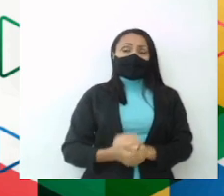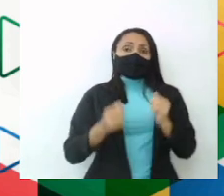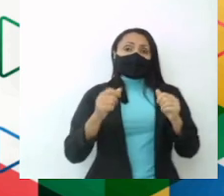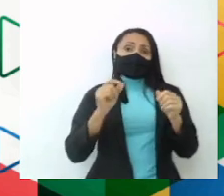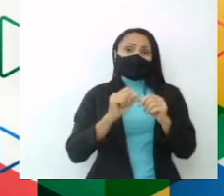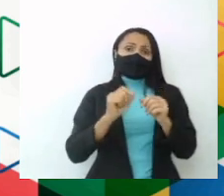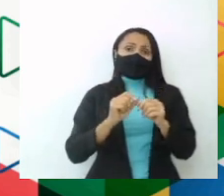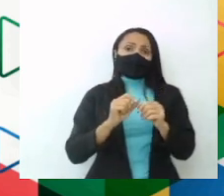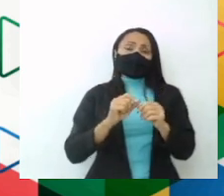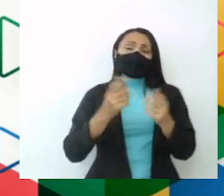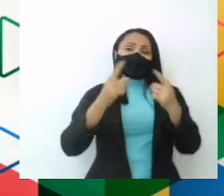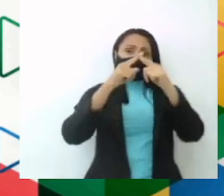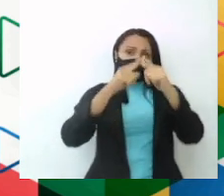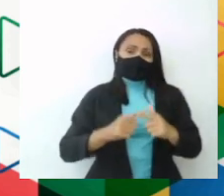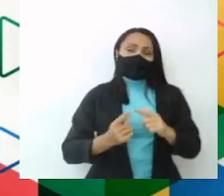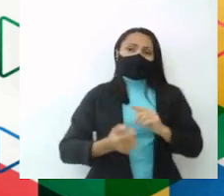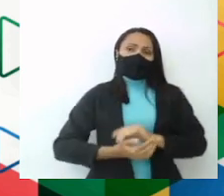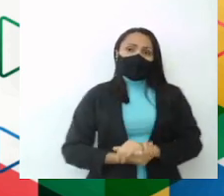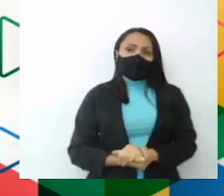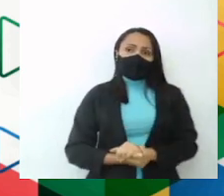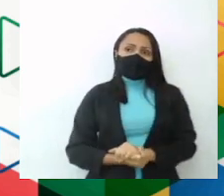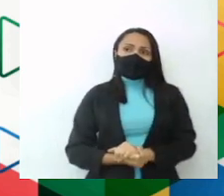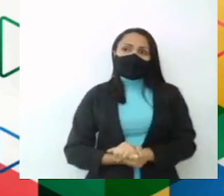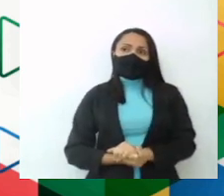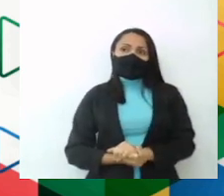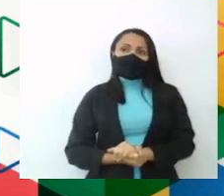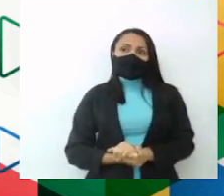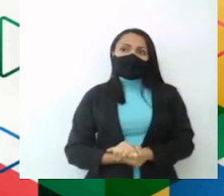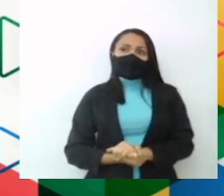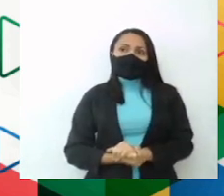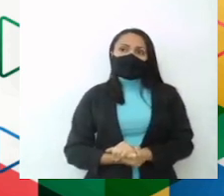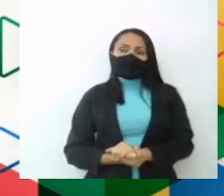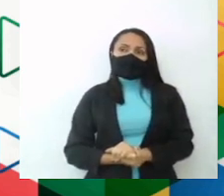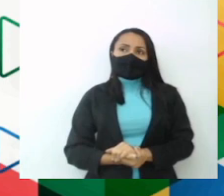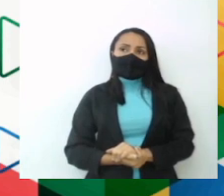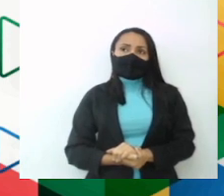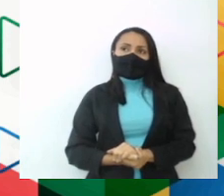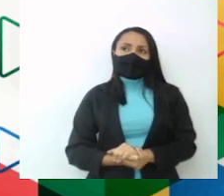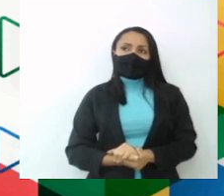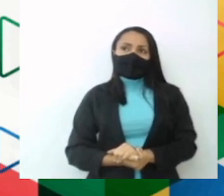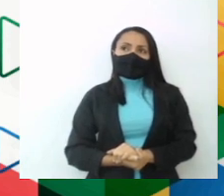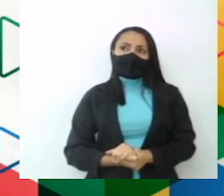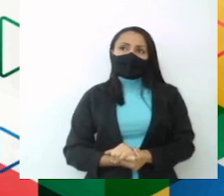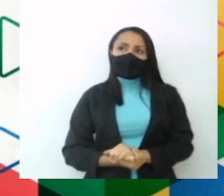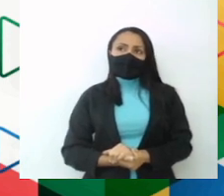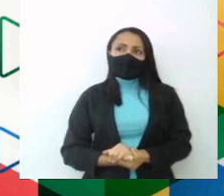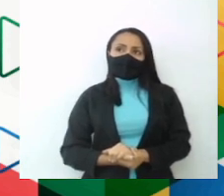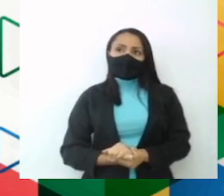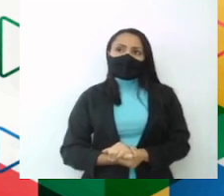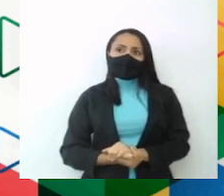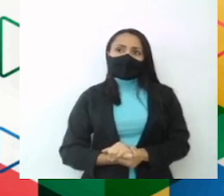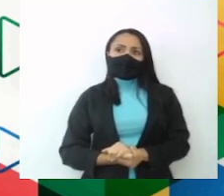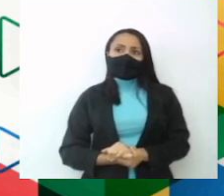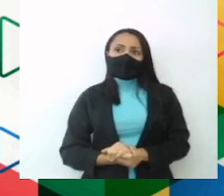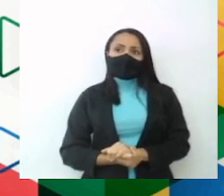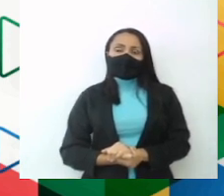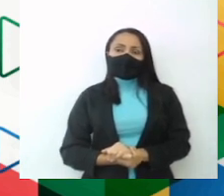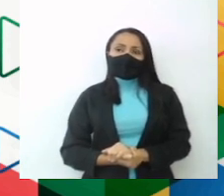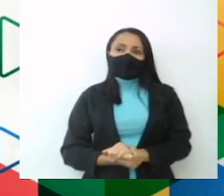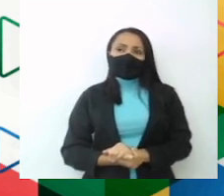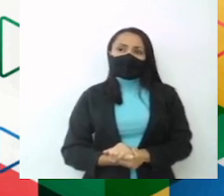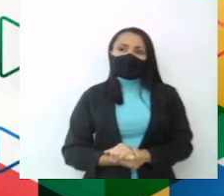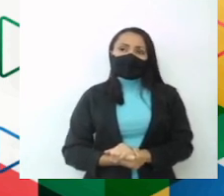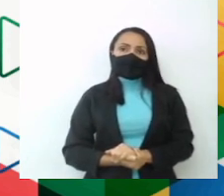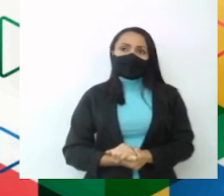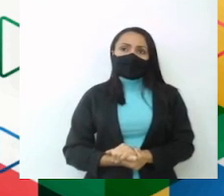direto aqui multiplicando cruzado. Na regra de 3 simples, você já pode multiplicar cruzado. Mas vamos para o próximo